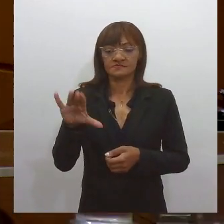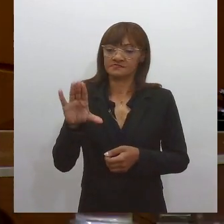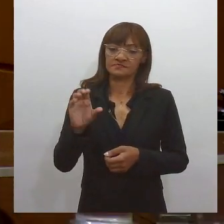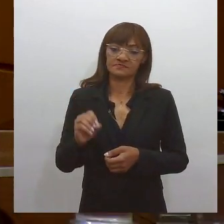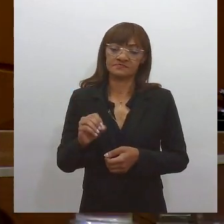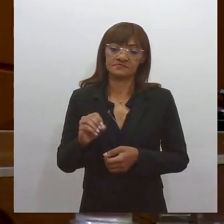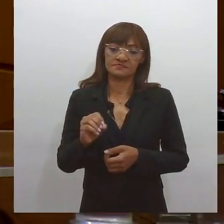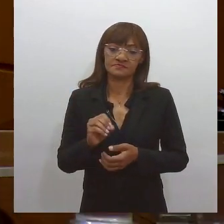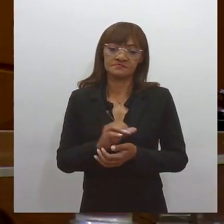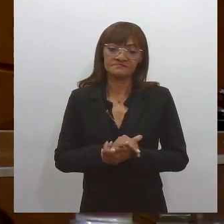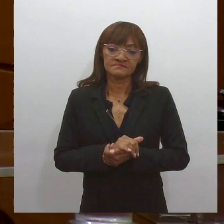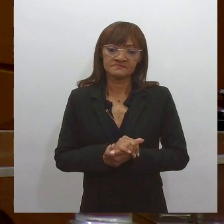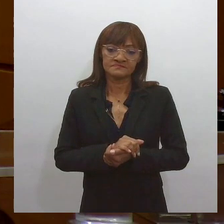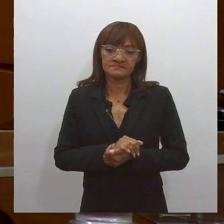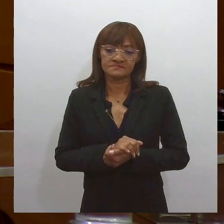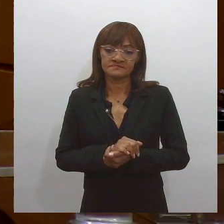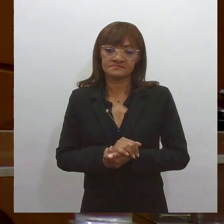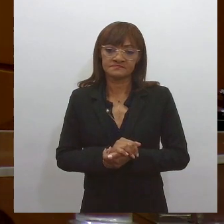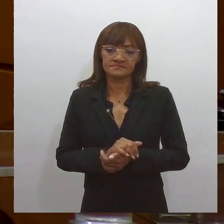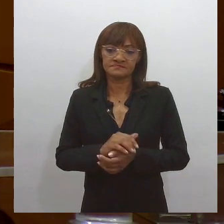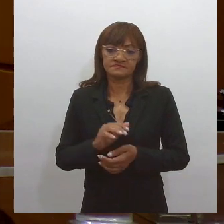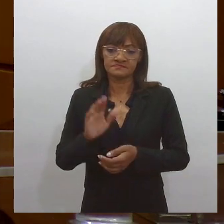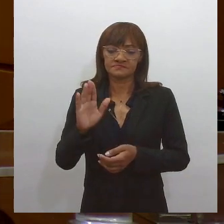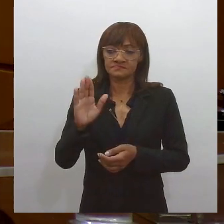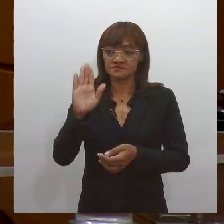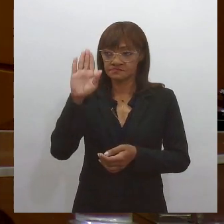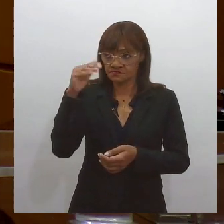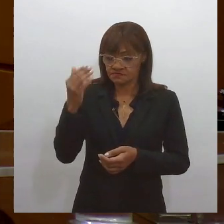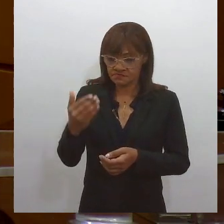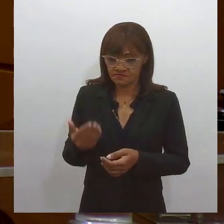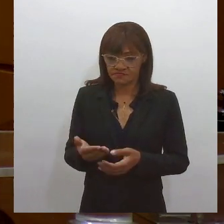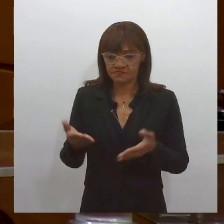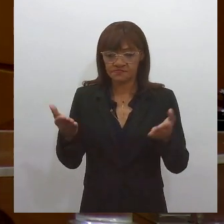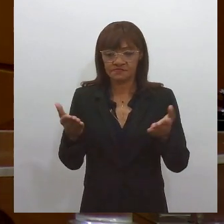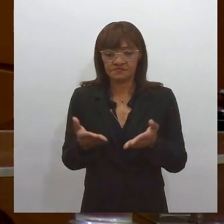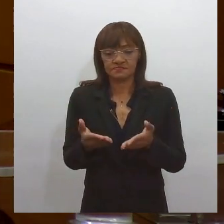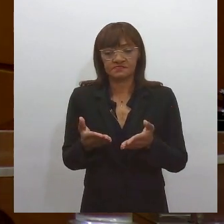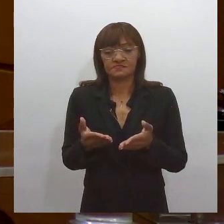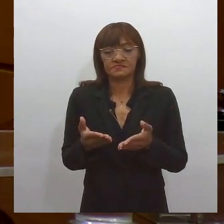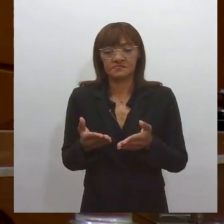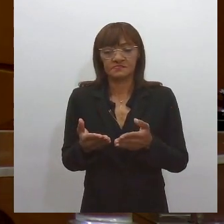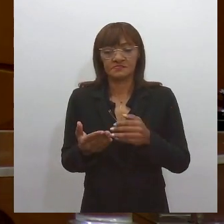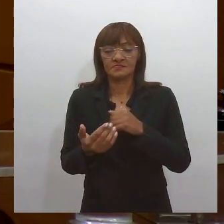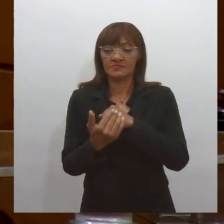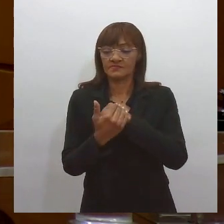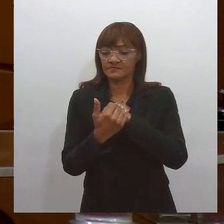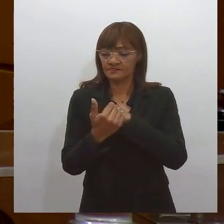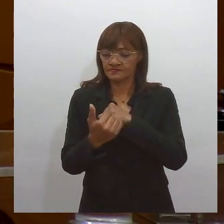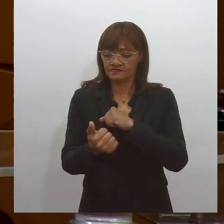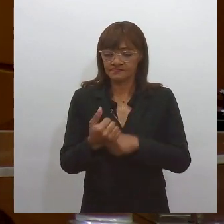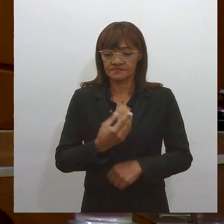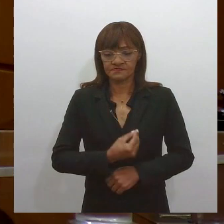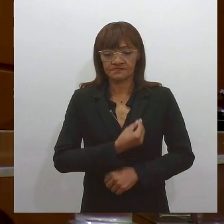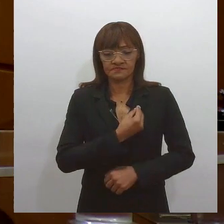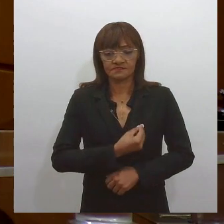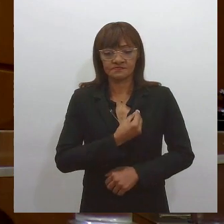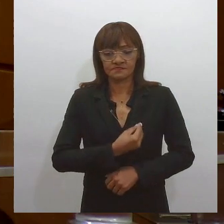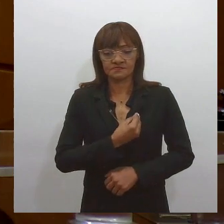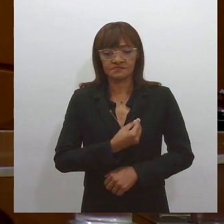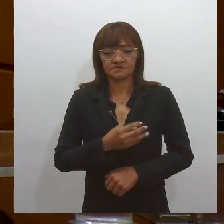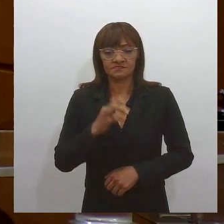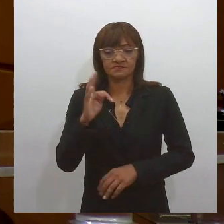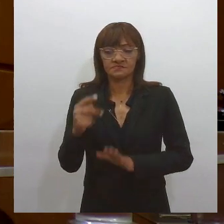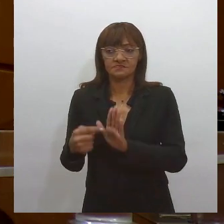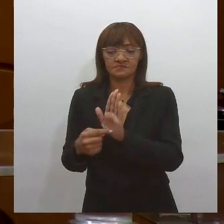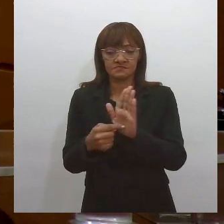denite com esse convite para que pudéssemos aqui estar apresentando todos os investimentos que o denit vai fazer